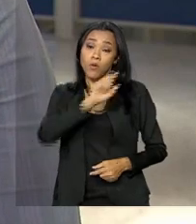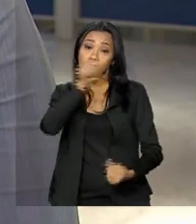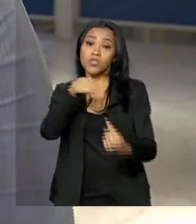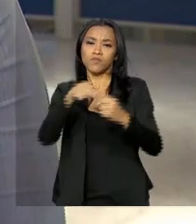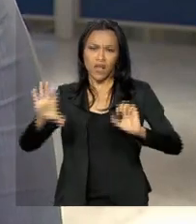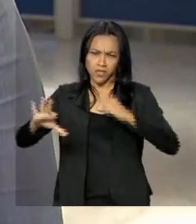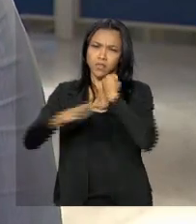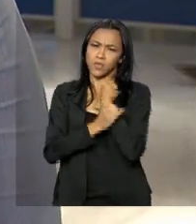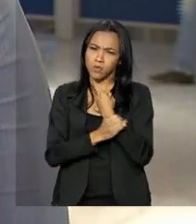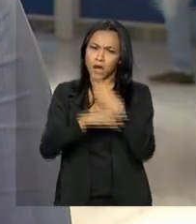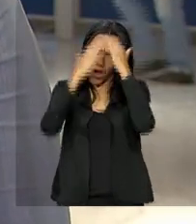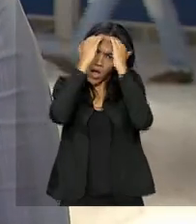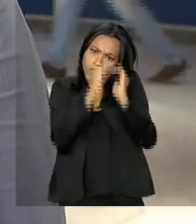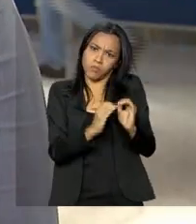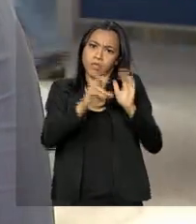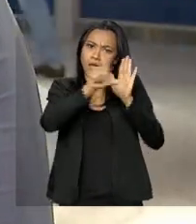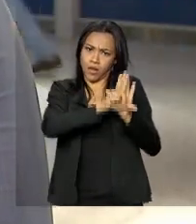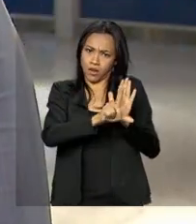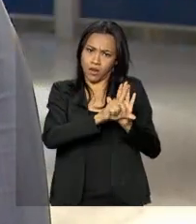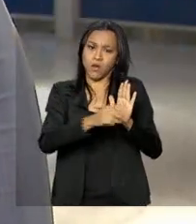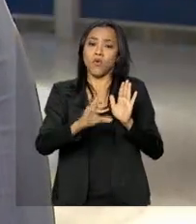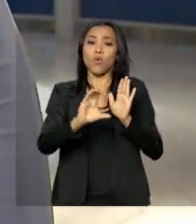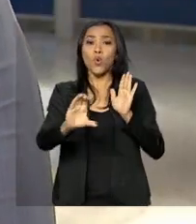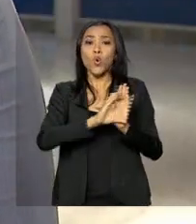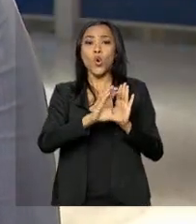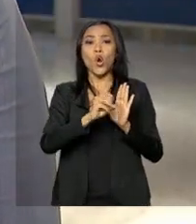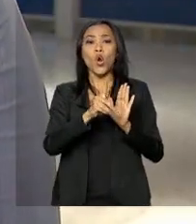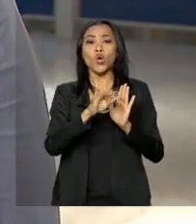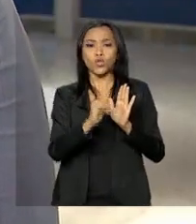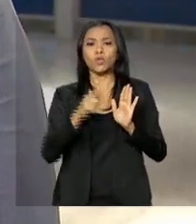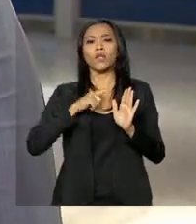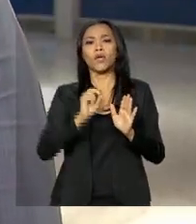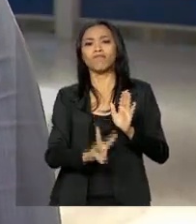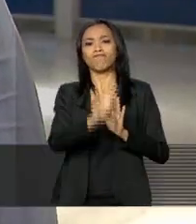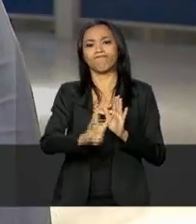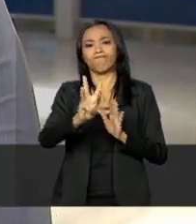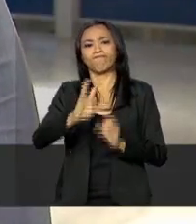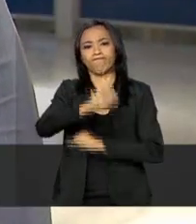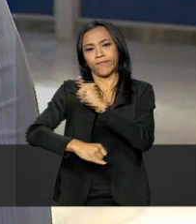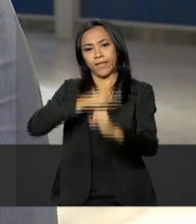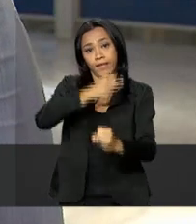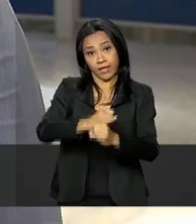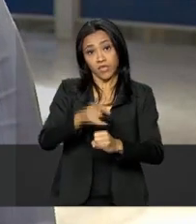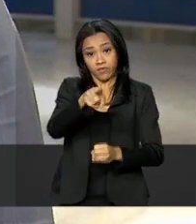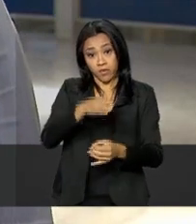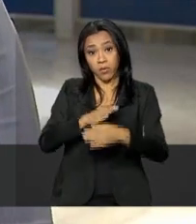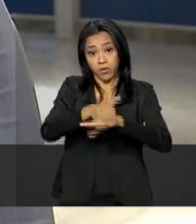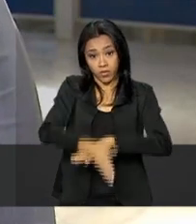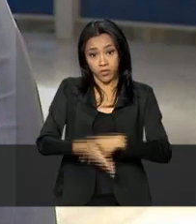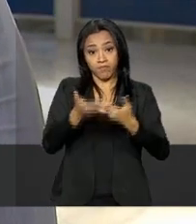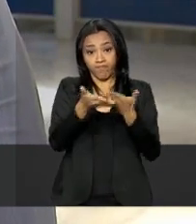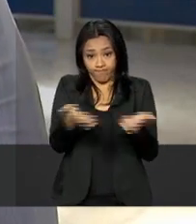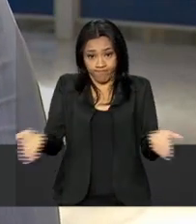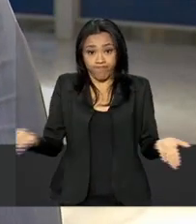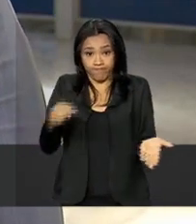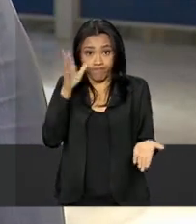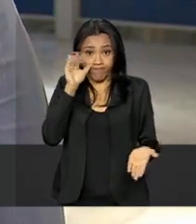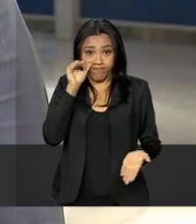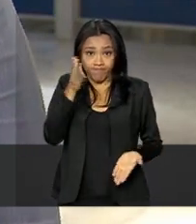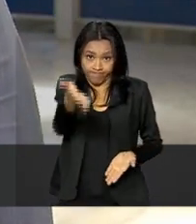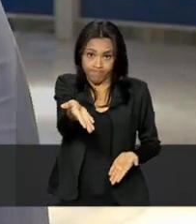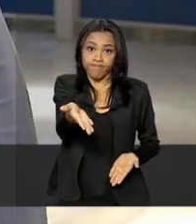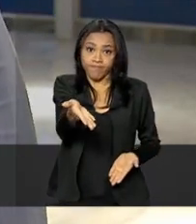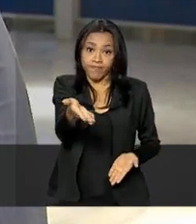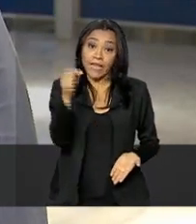do código disponibiliza uma página na internet que é consumidor ponto gov.br